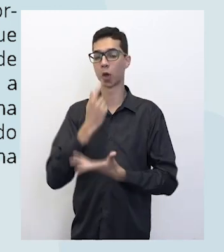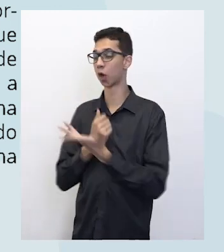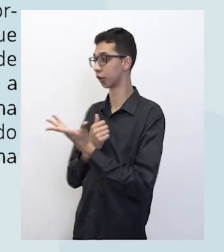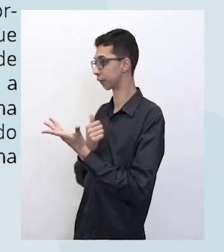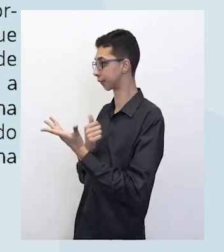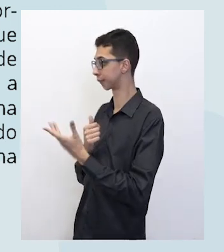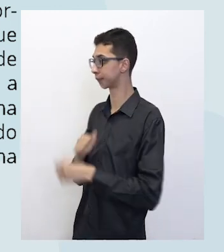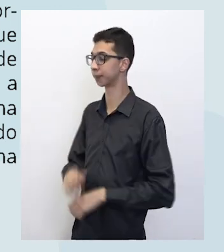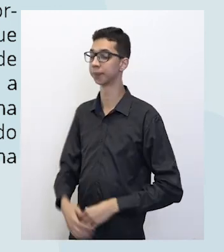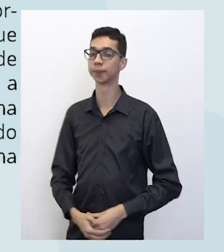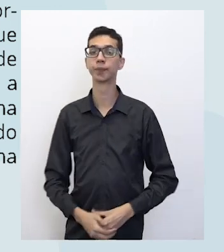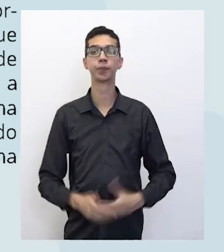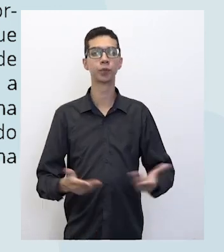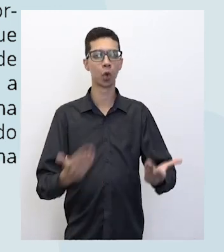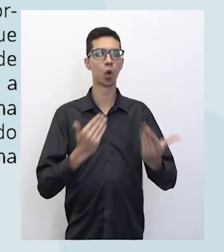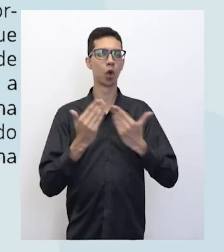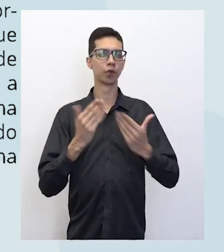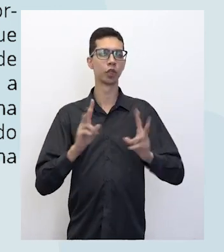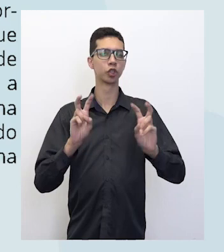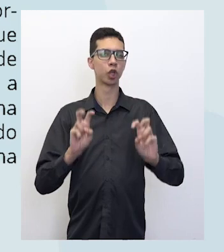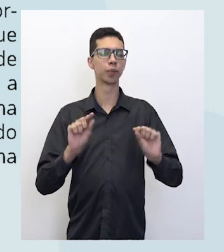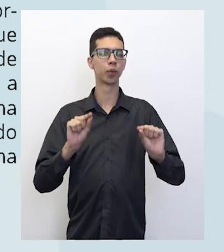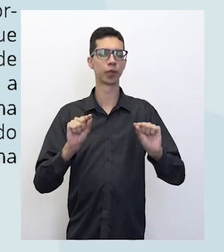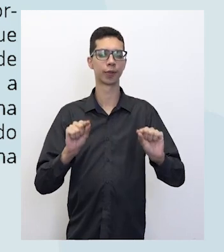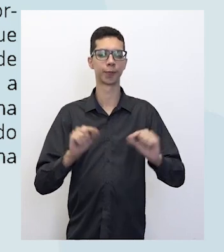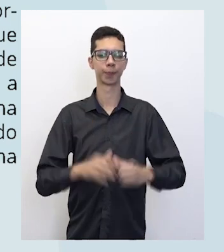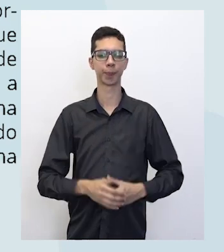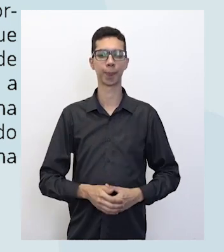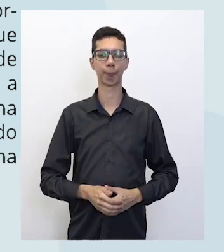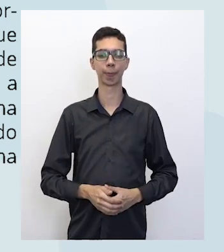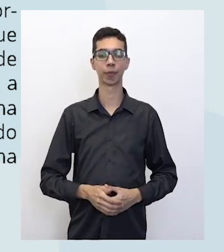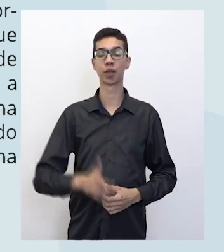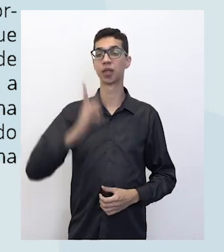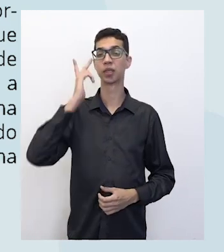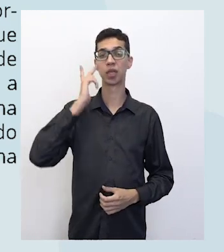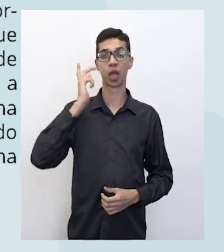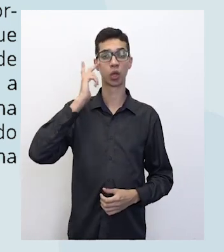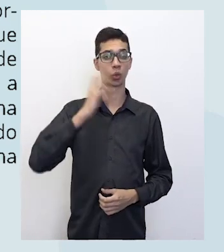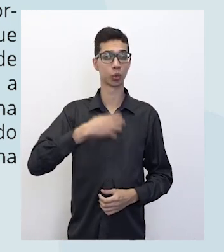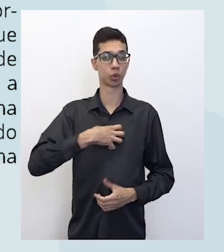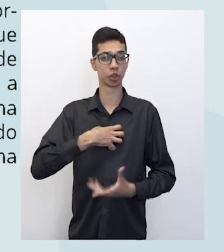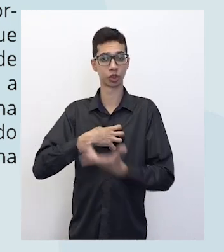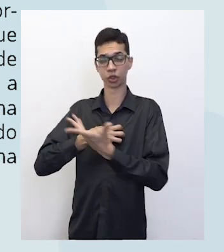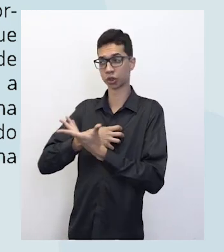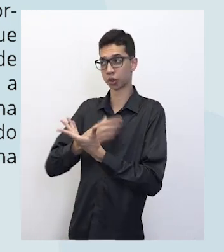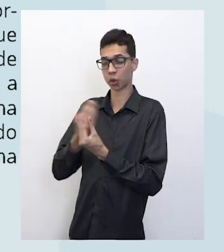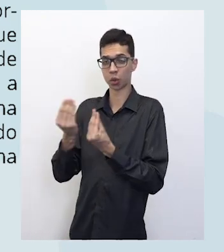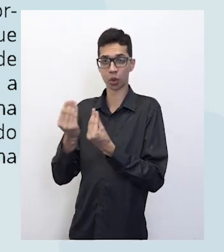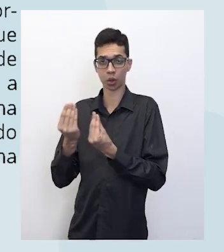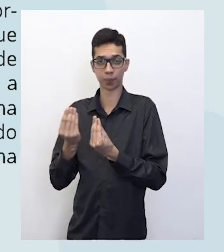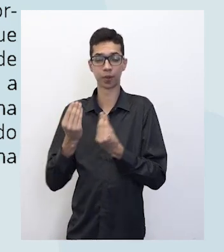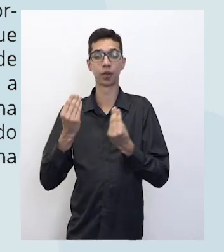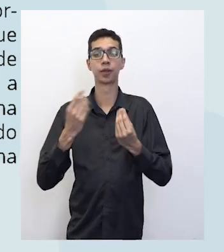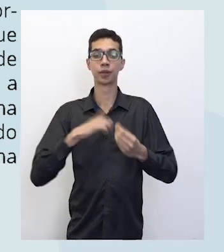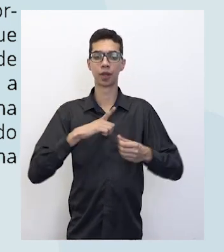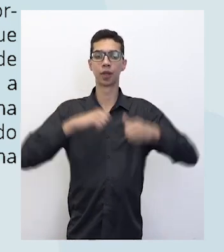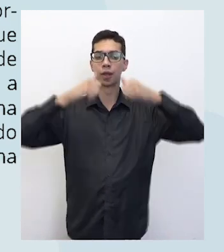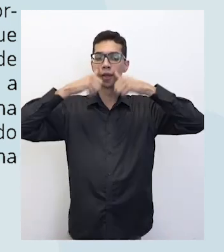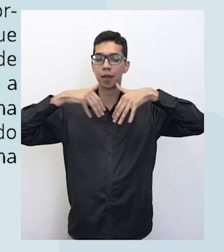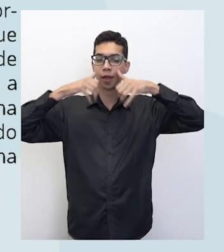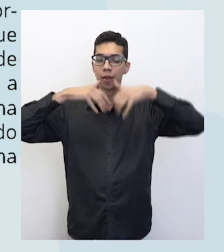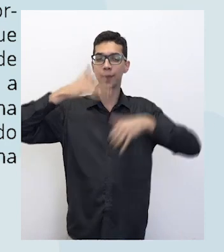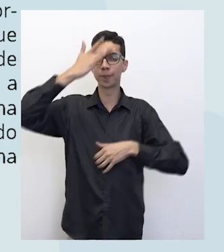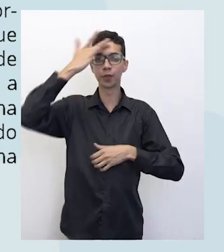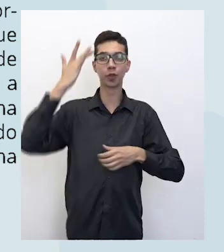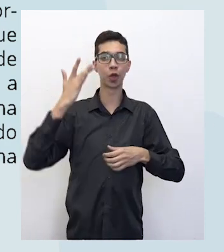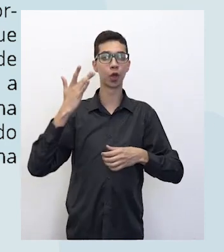dialogar, então, com conceitos estéticos naturalistas. Esse estilo é marcado pela centralidade da ação dramática na figura do espectador,